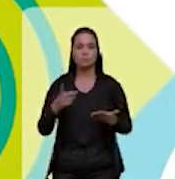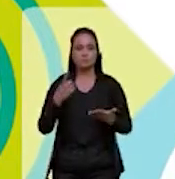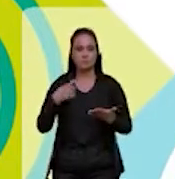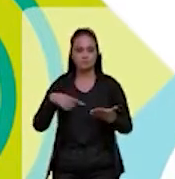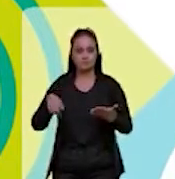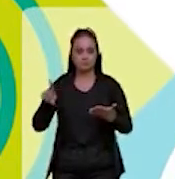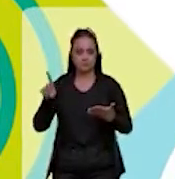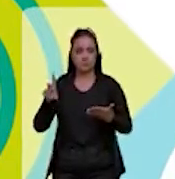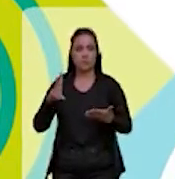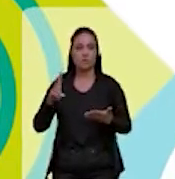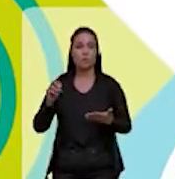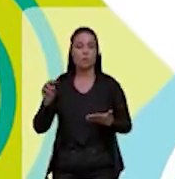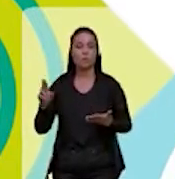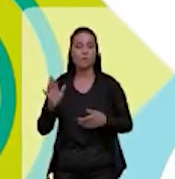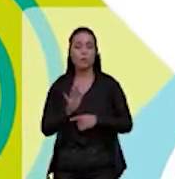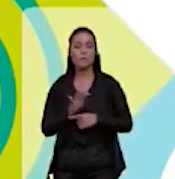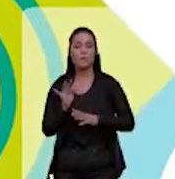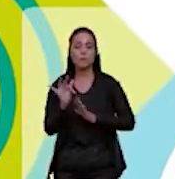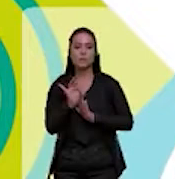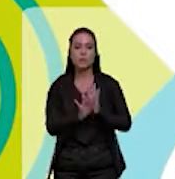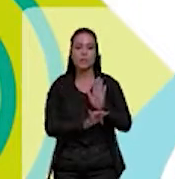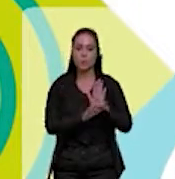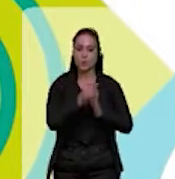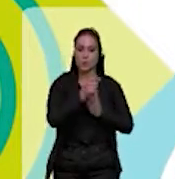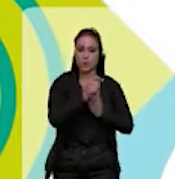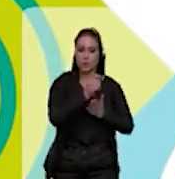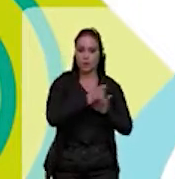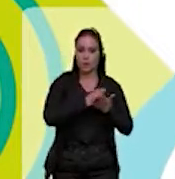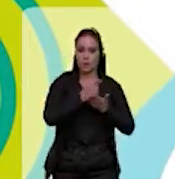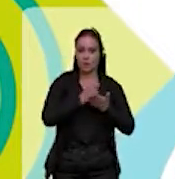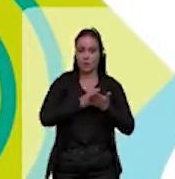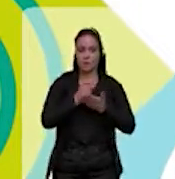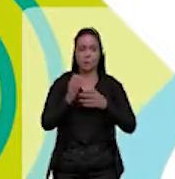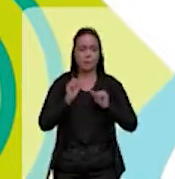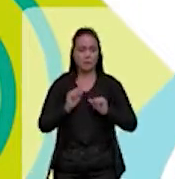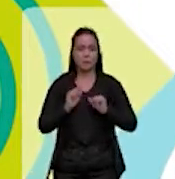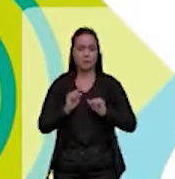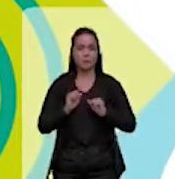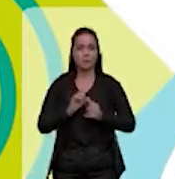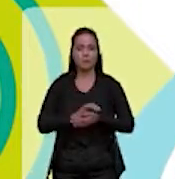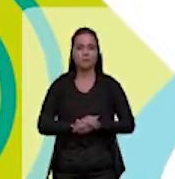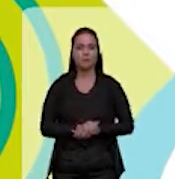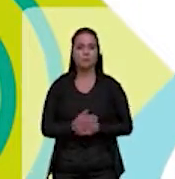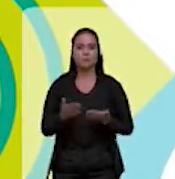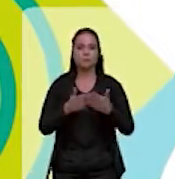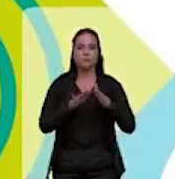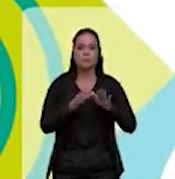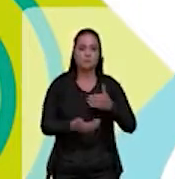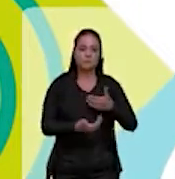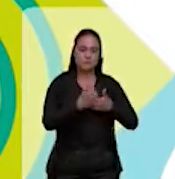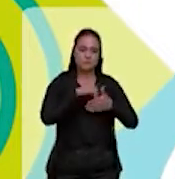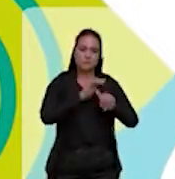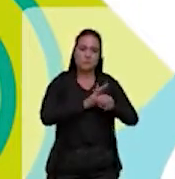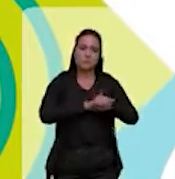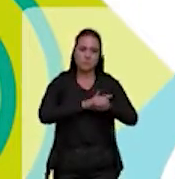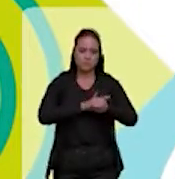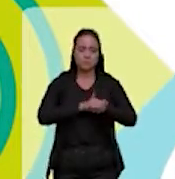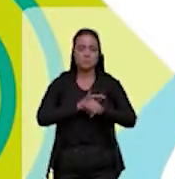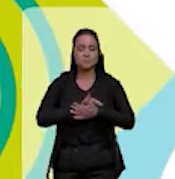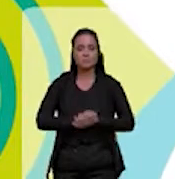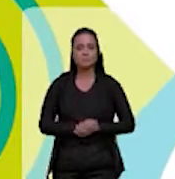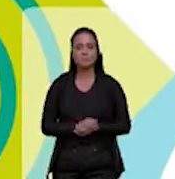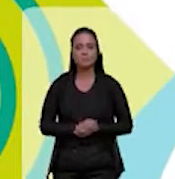vou me guiar aqui por um texto que eu escrevi até para poder ficar aqui dentro do tempo que está